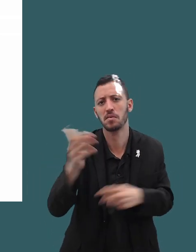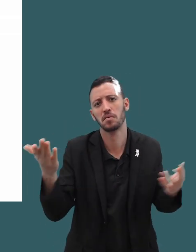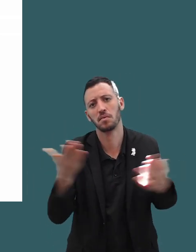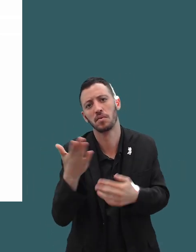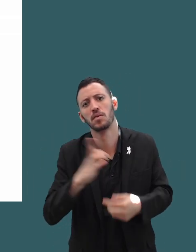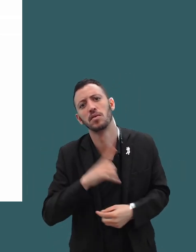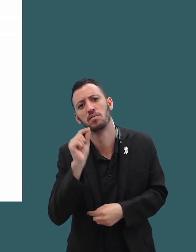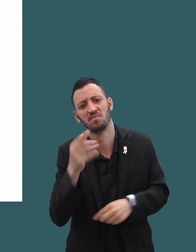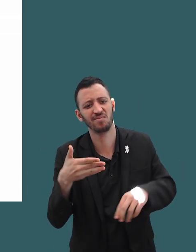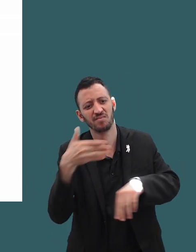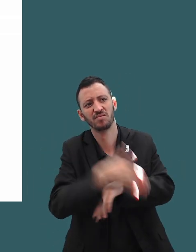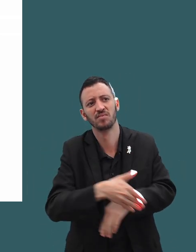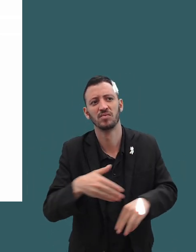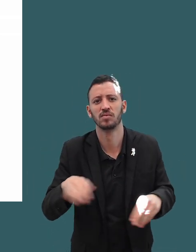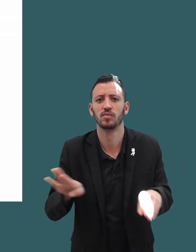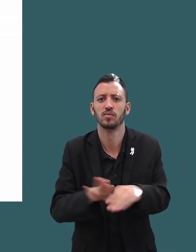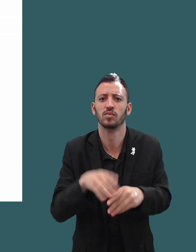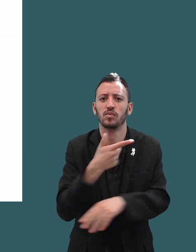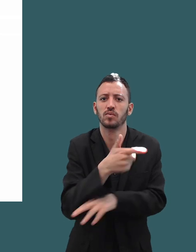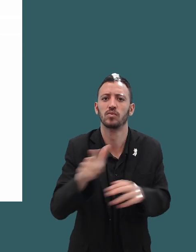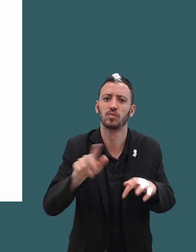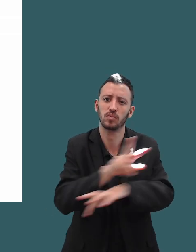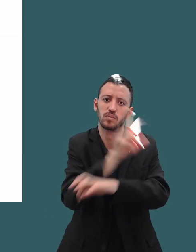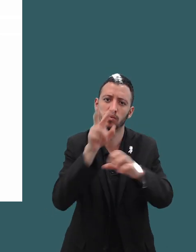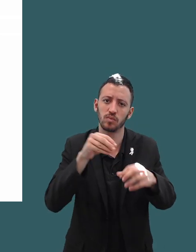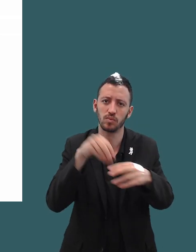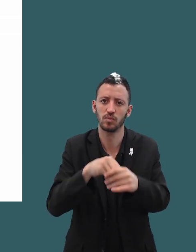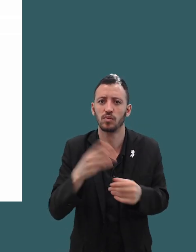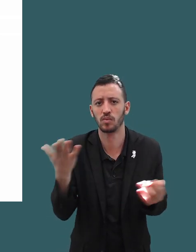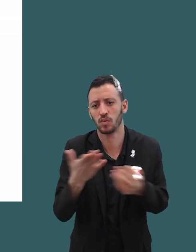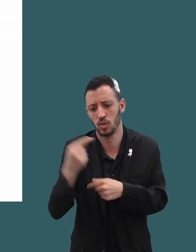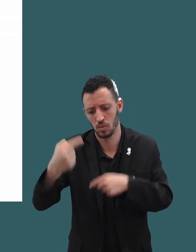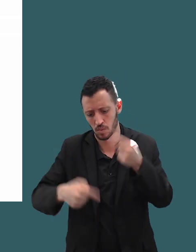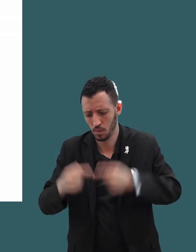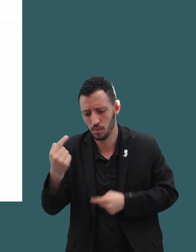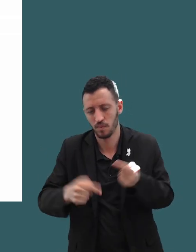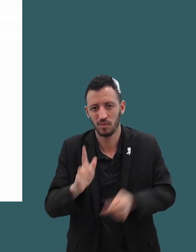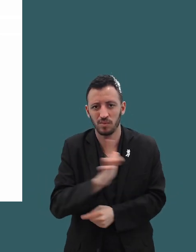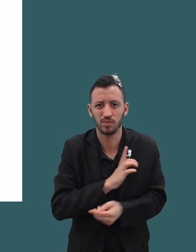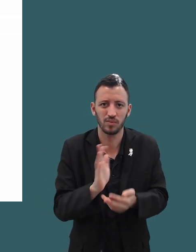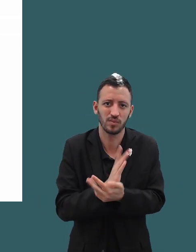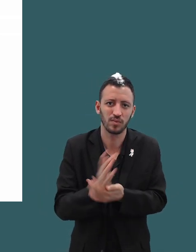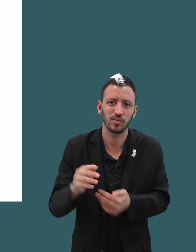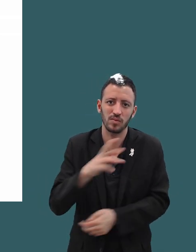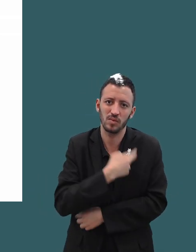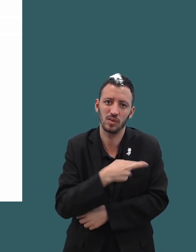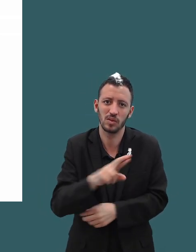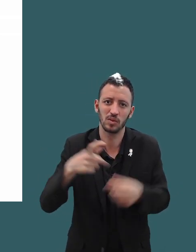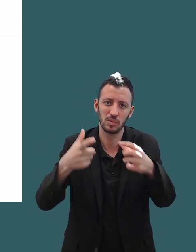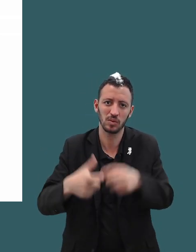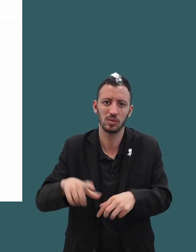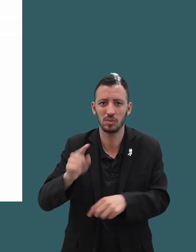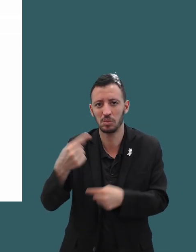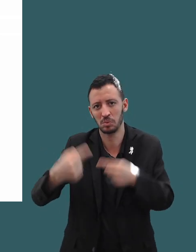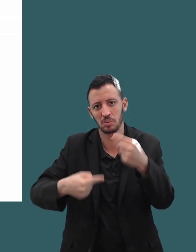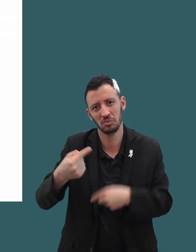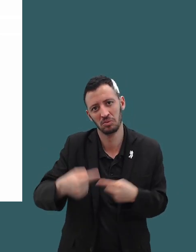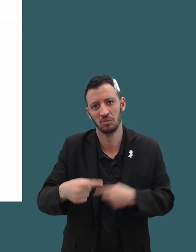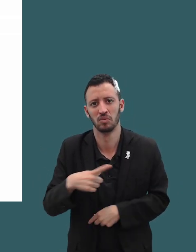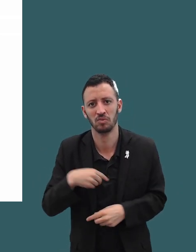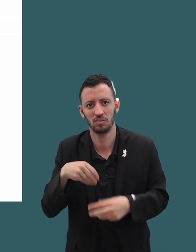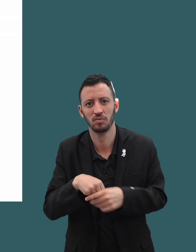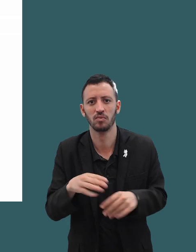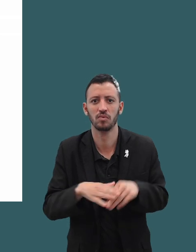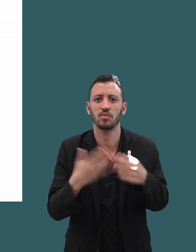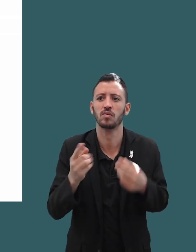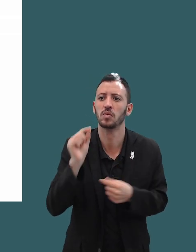o atravessamento de outras questões, como polarização política, religião, que são interdiscursos que atravessam.